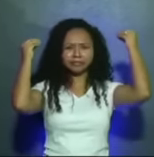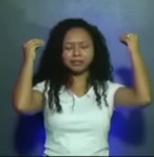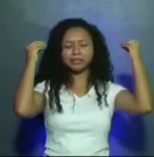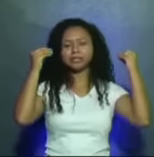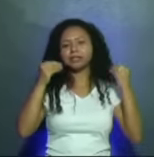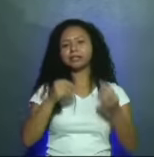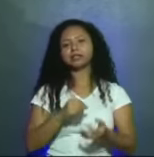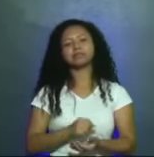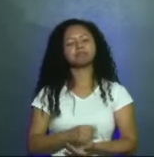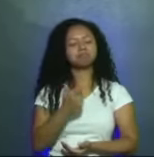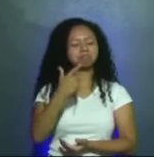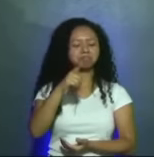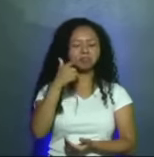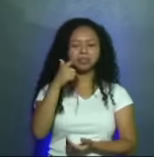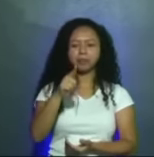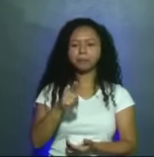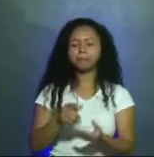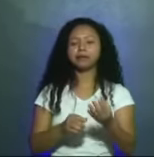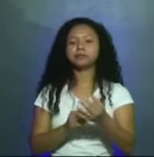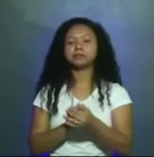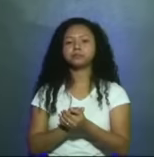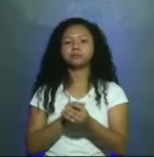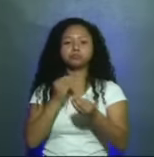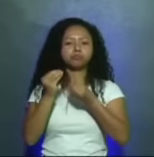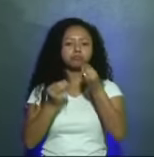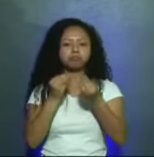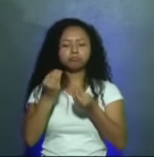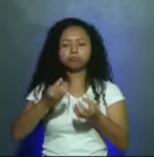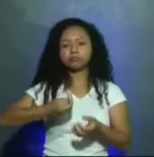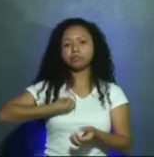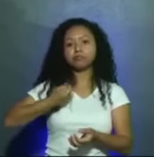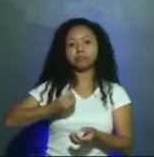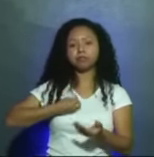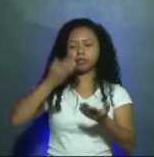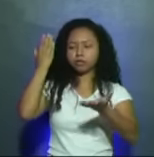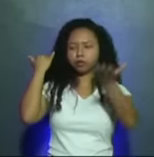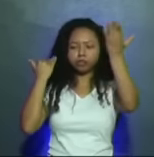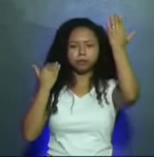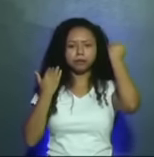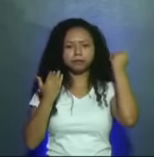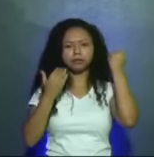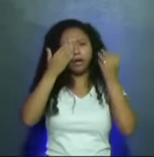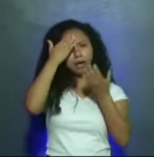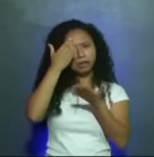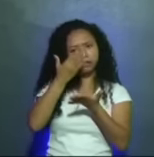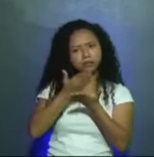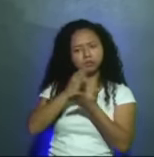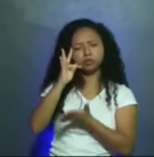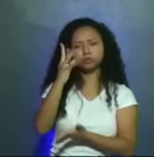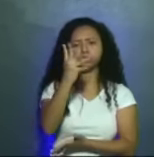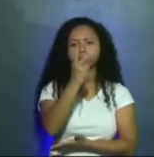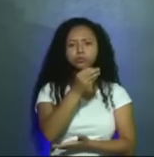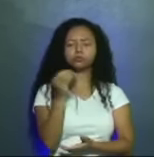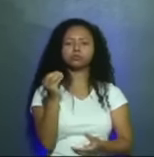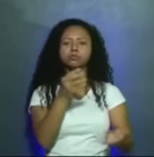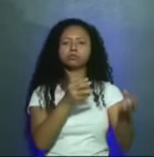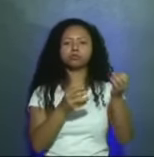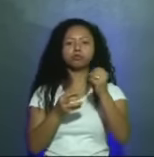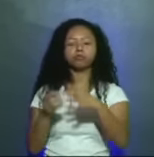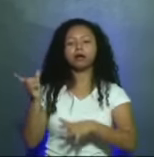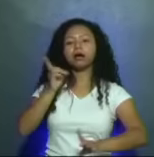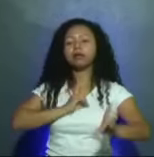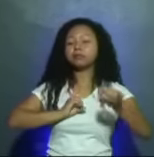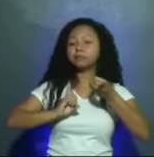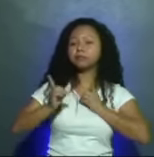tem mais efeito sobre a sua vida. Toma posse de que tudo se fez novo. A depressão,